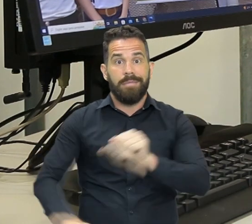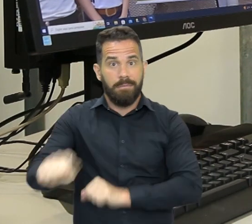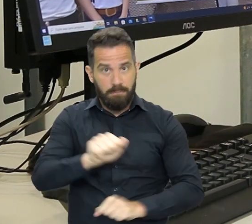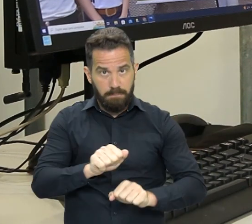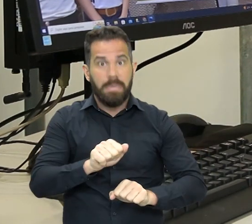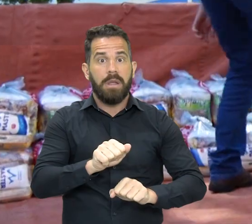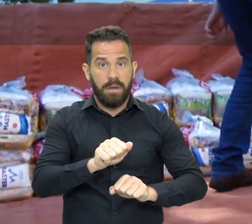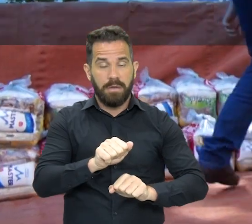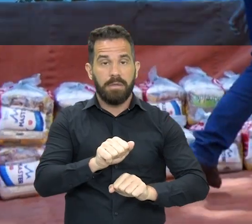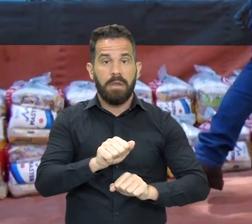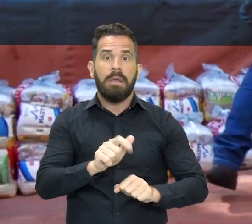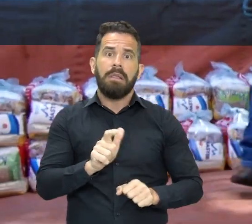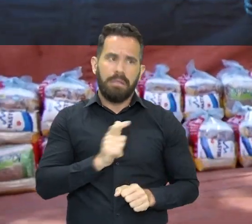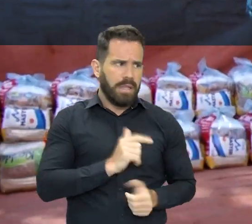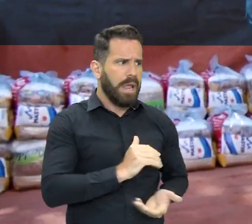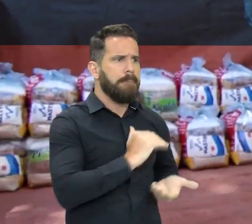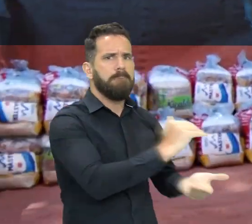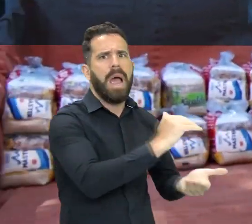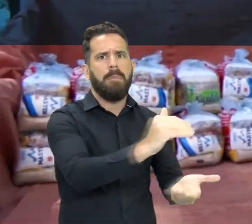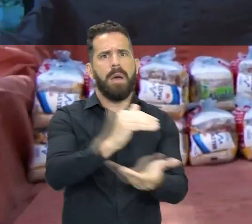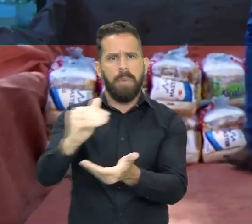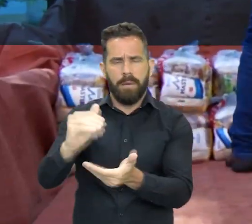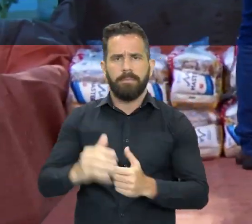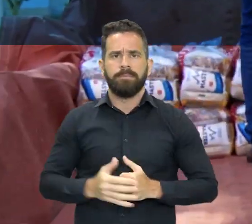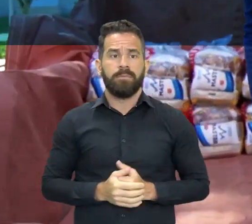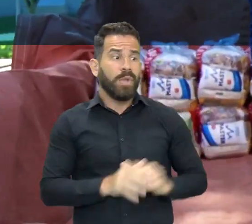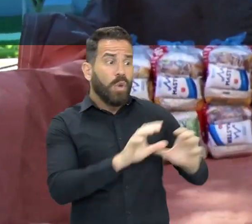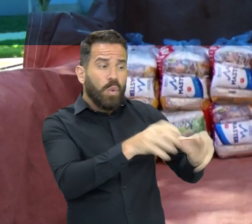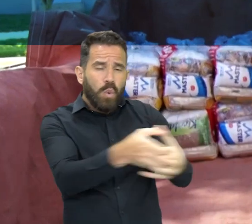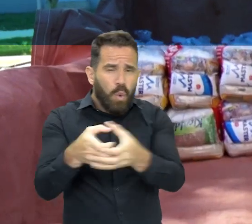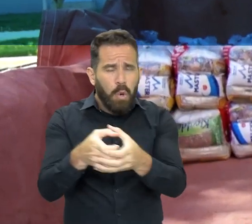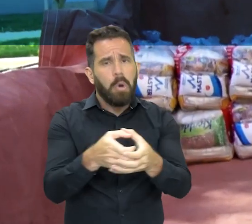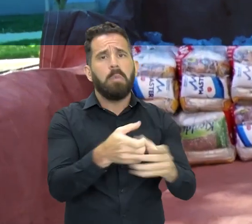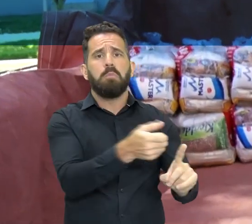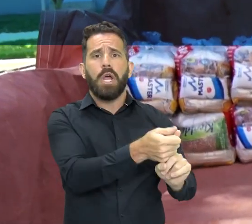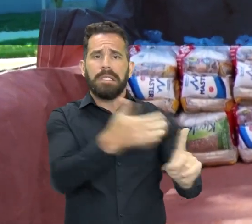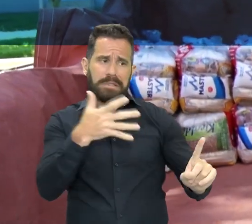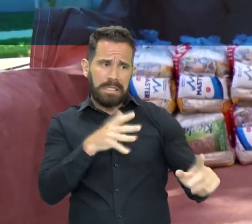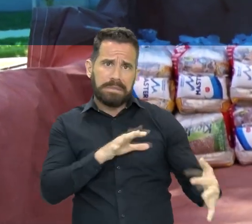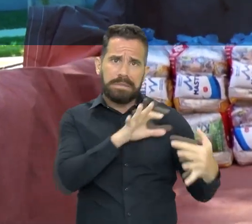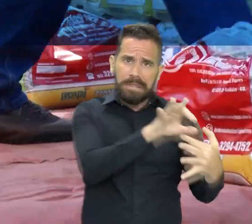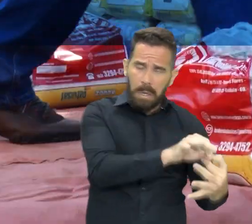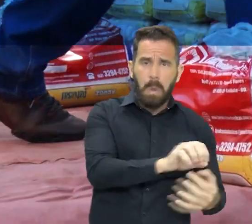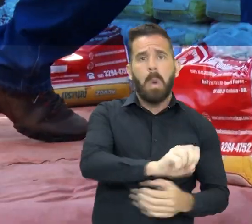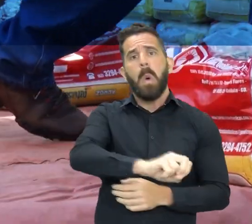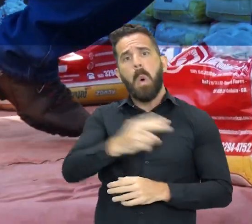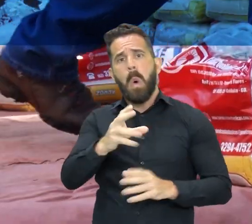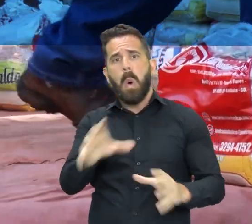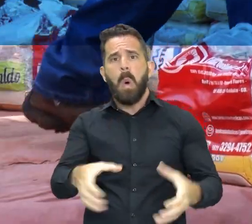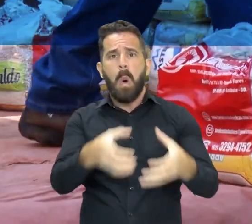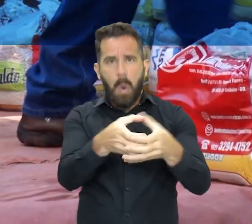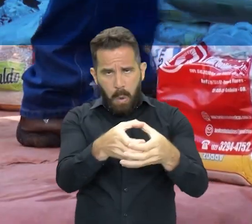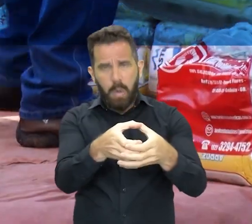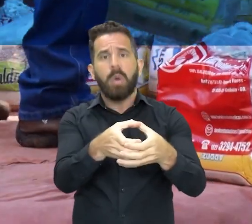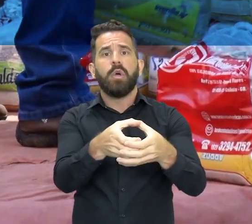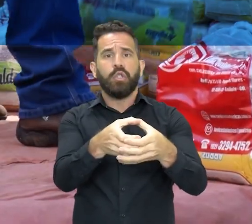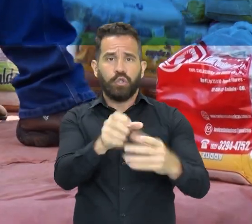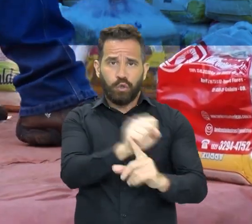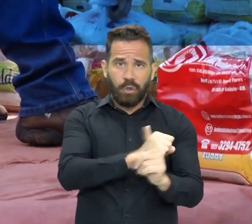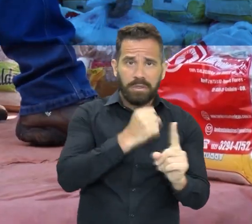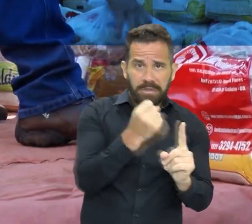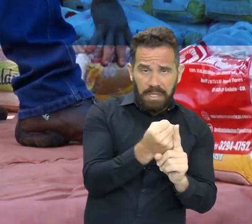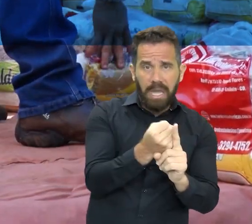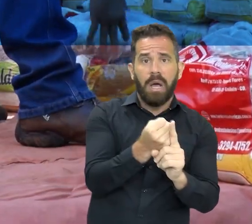diversos grupos. Sejam relacionados aos projetos de extensão e também a organizações sociais ou